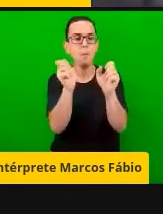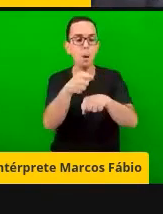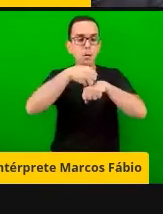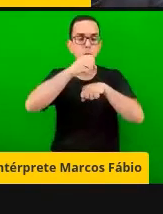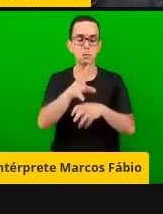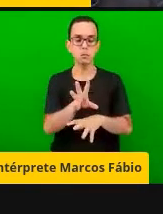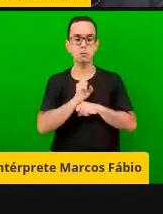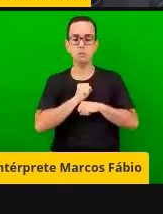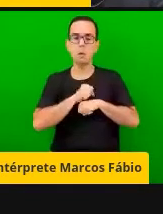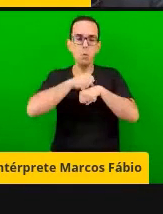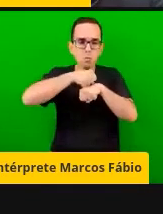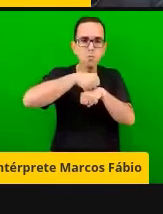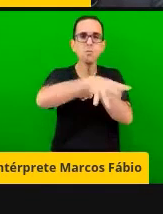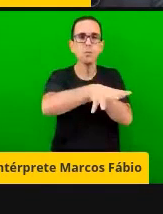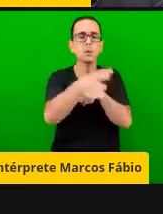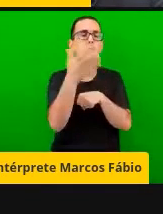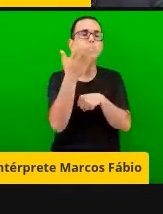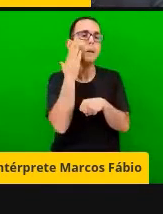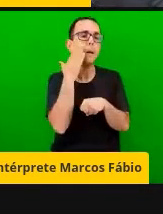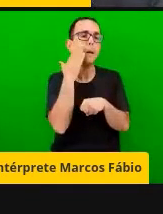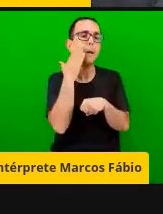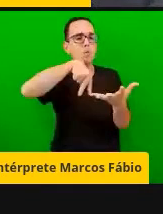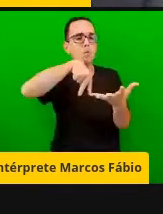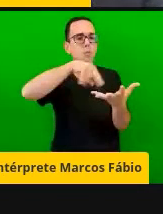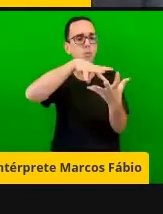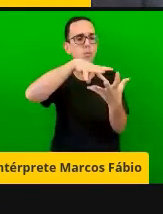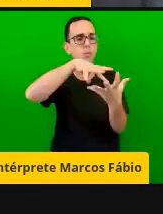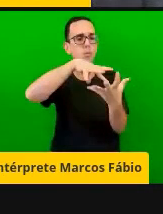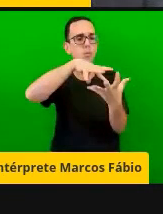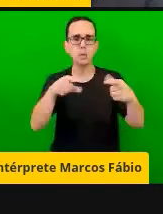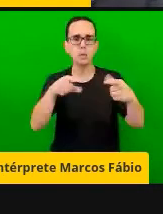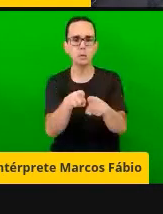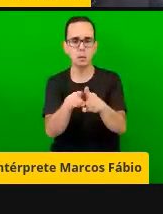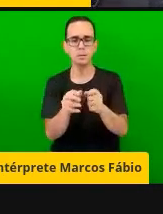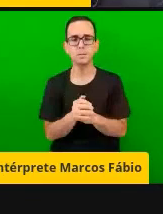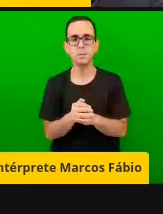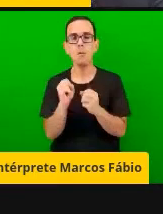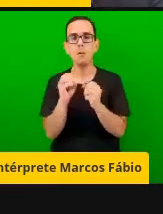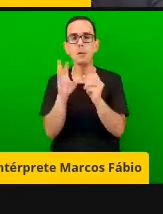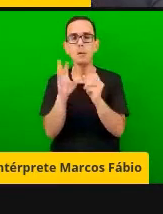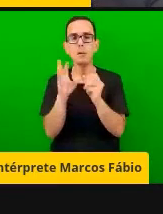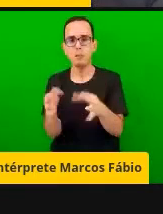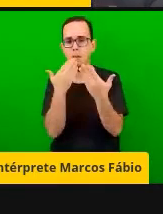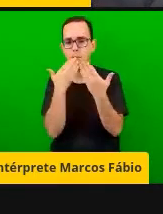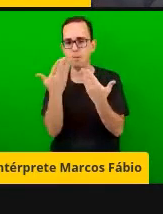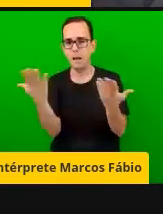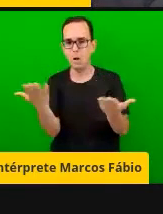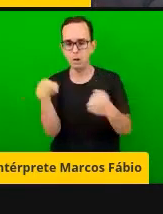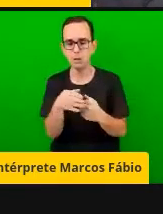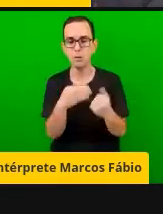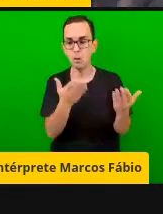o mundo a partir dos contextos geopolíticos. Tá? Eu vou encerrar minha fala por aqui, vou passar a palavra